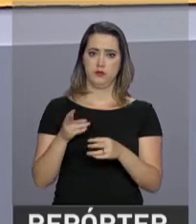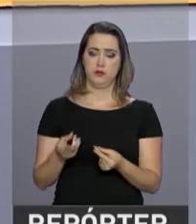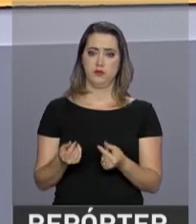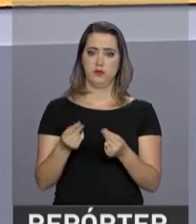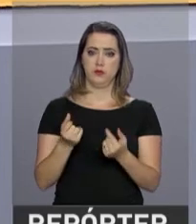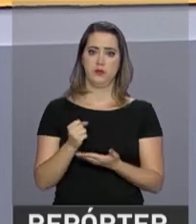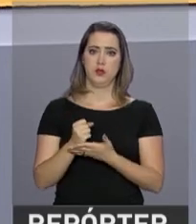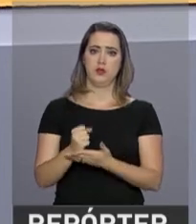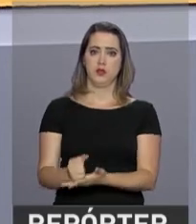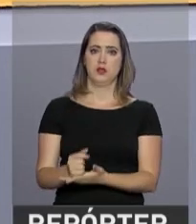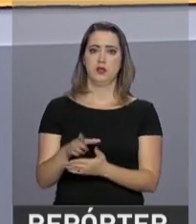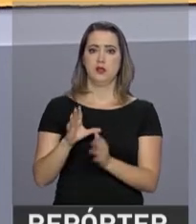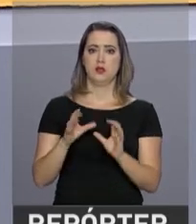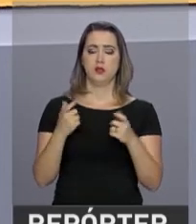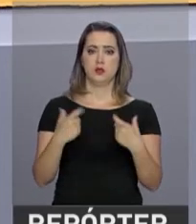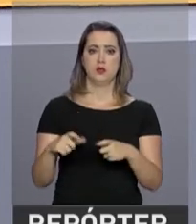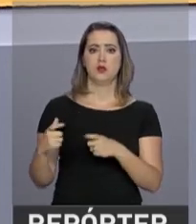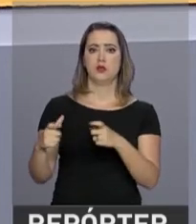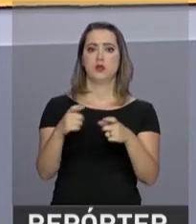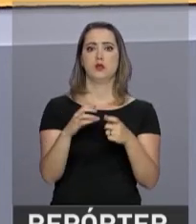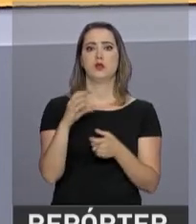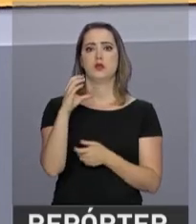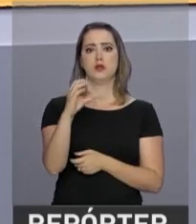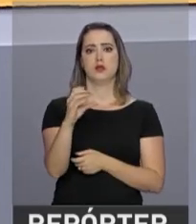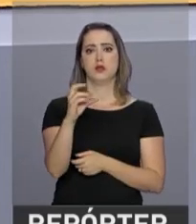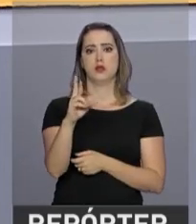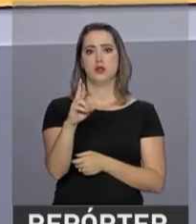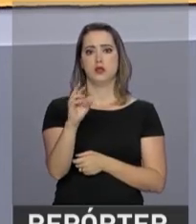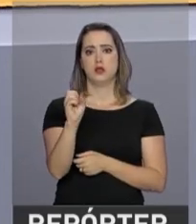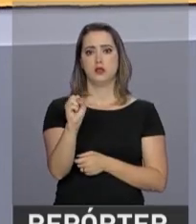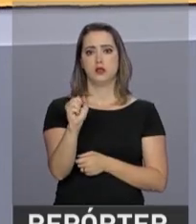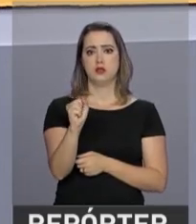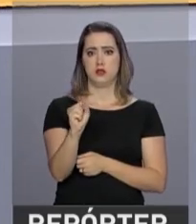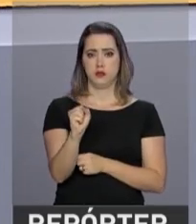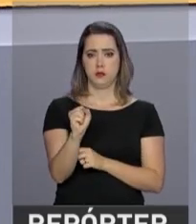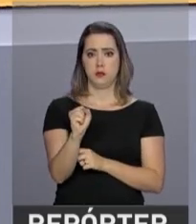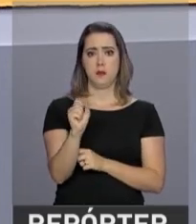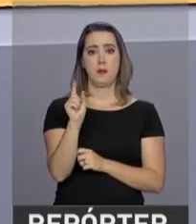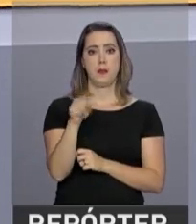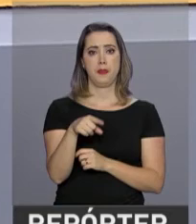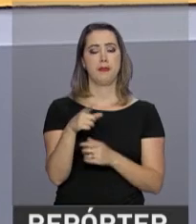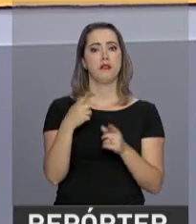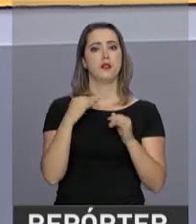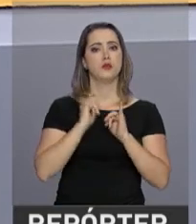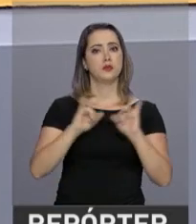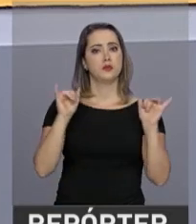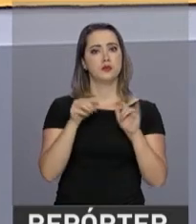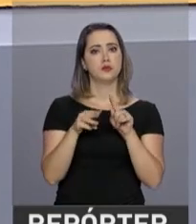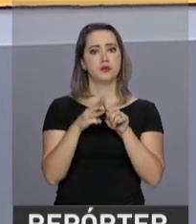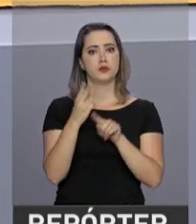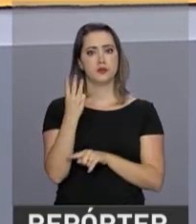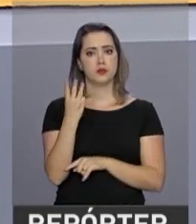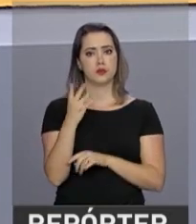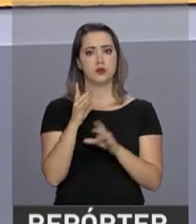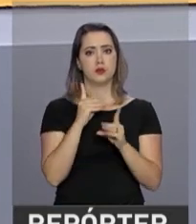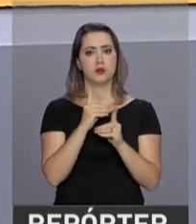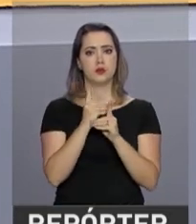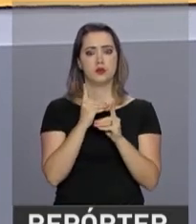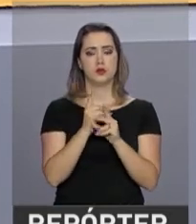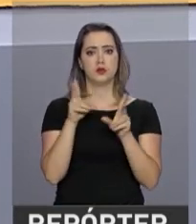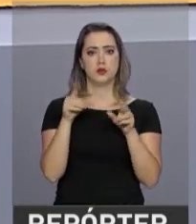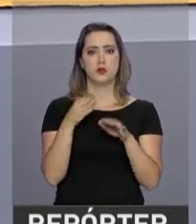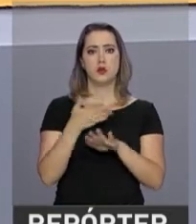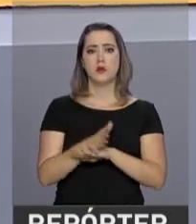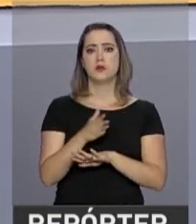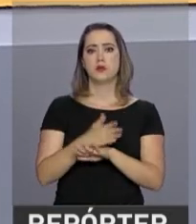serão oferecidos nos Centros de Referência da Assistência Social, os CRAS. O conteúdo será dividido em 3 encontros, abordando